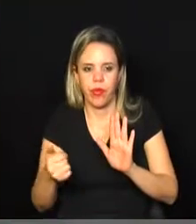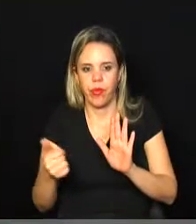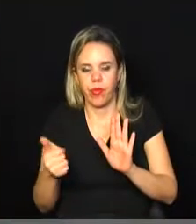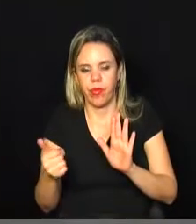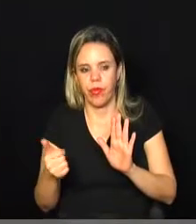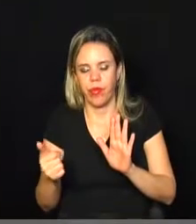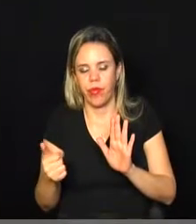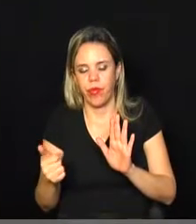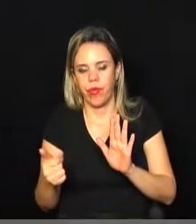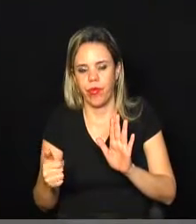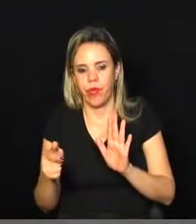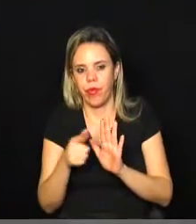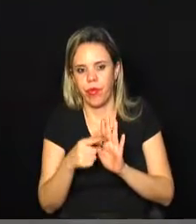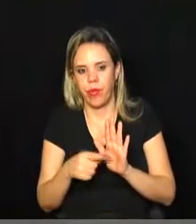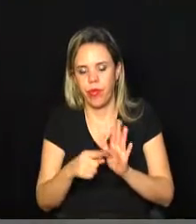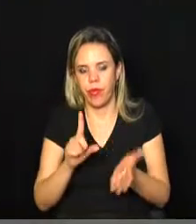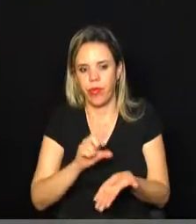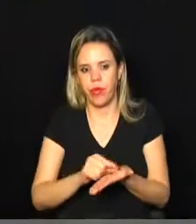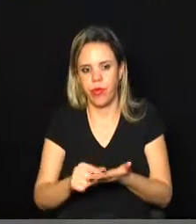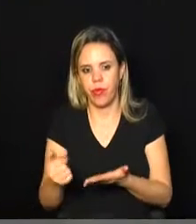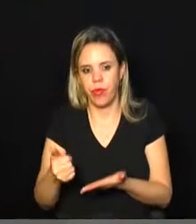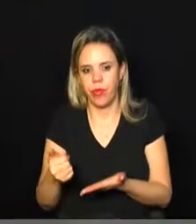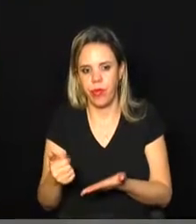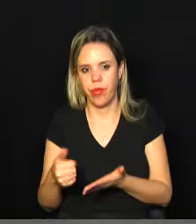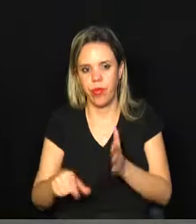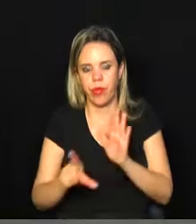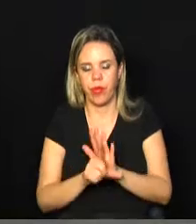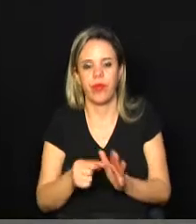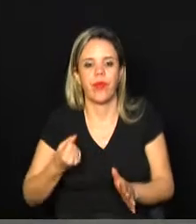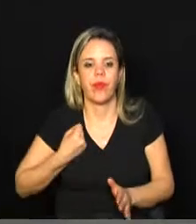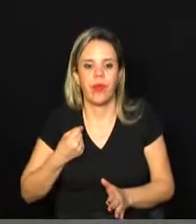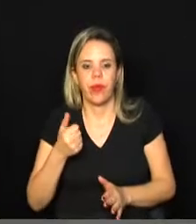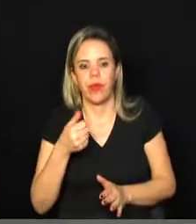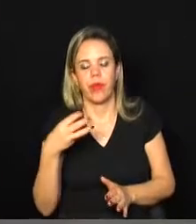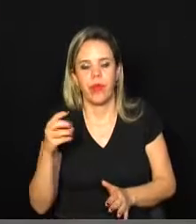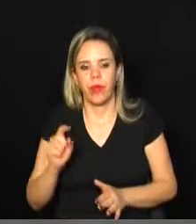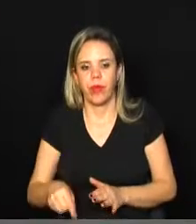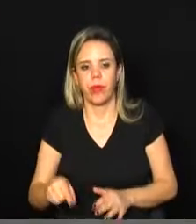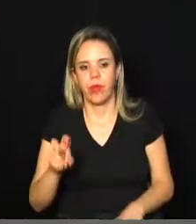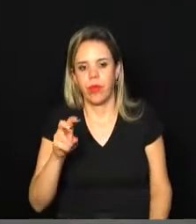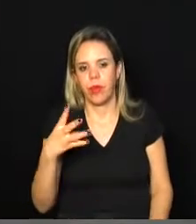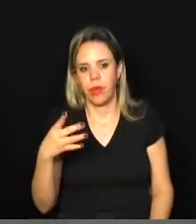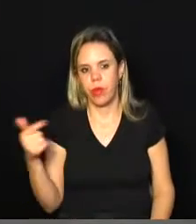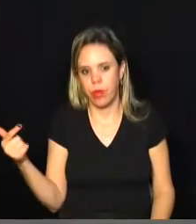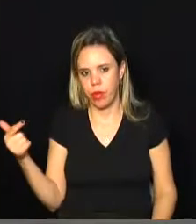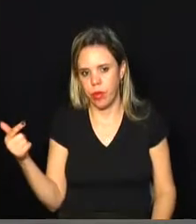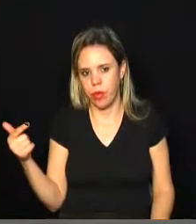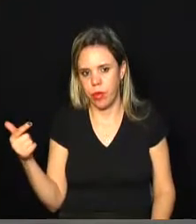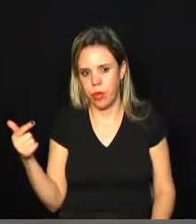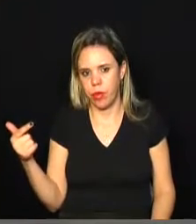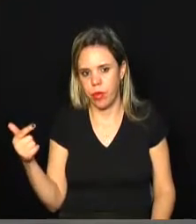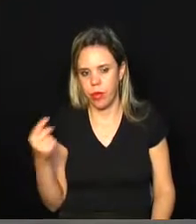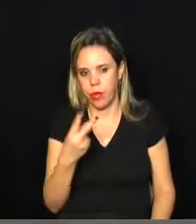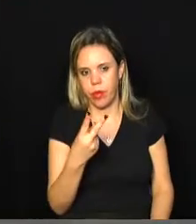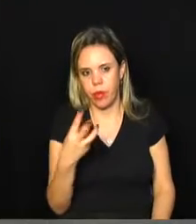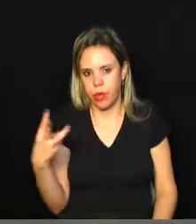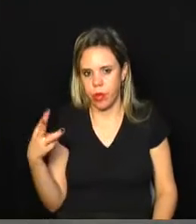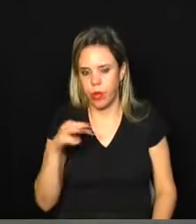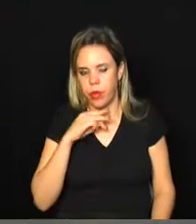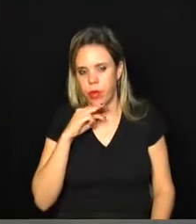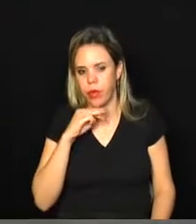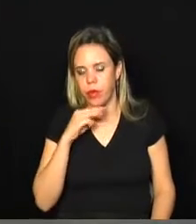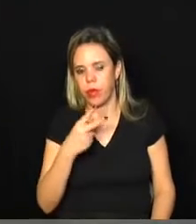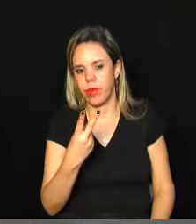e 2º do artigo 1º da Lei Nº 13542 de 23 de